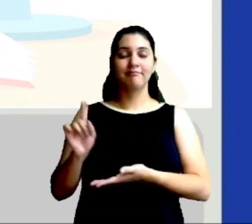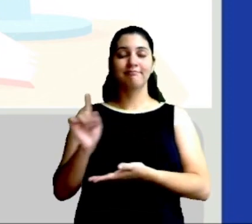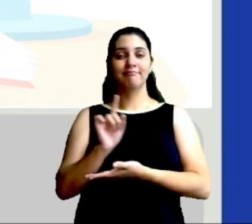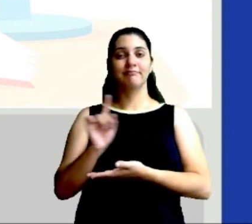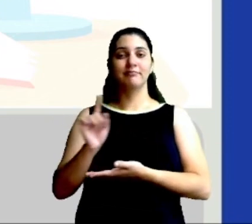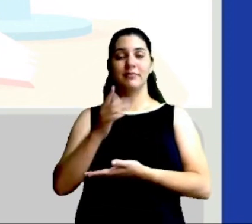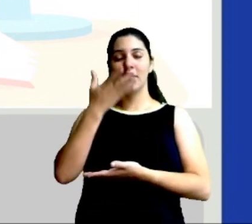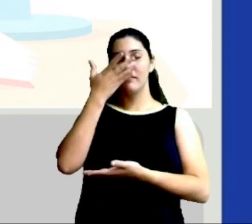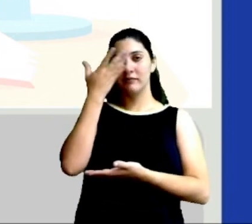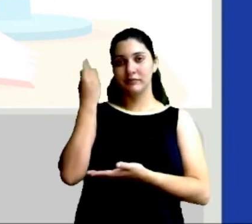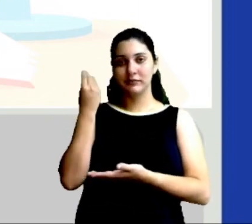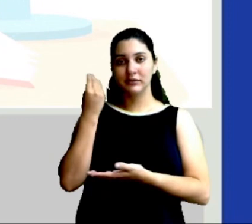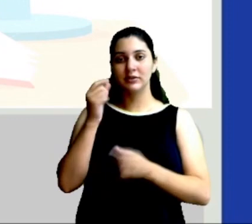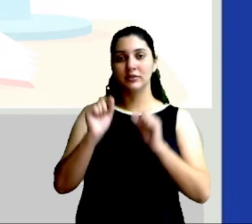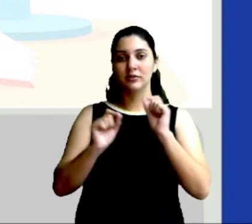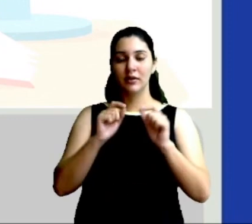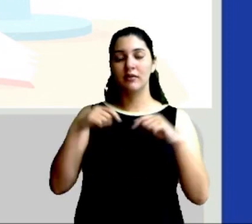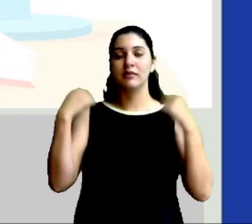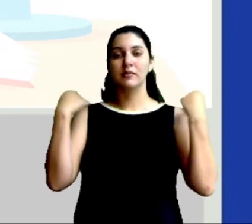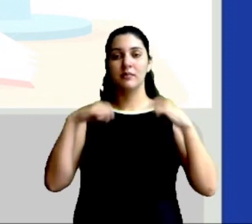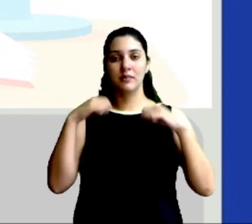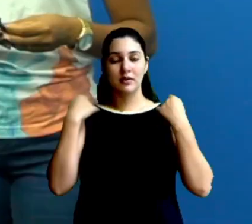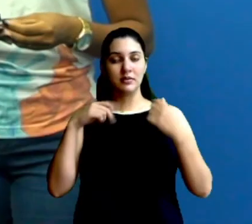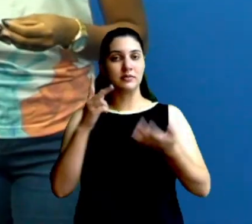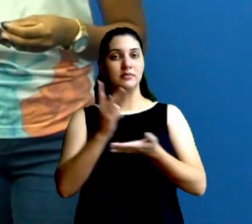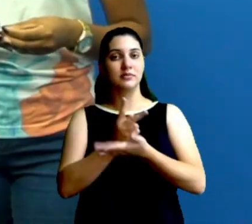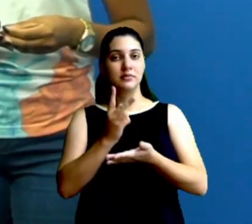não esquecendo que a gente precisa